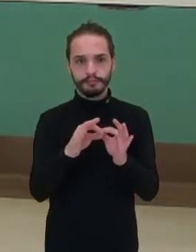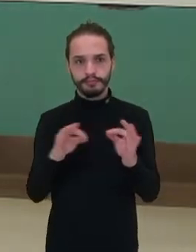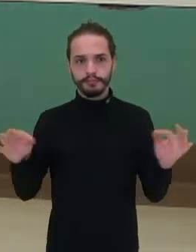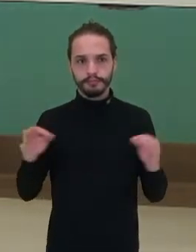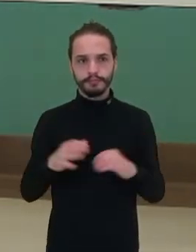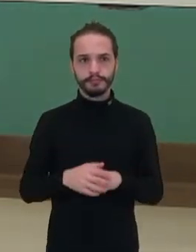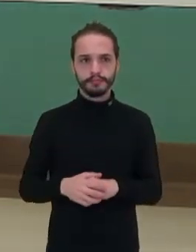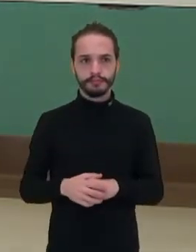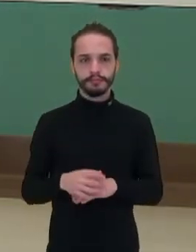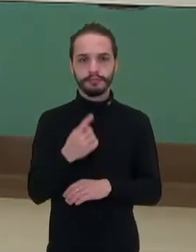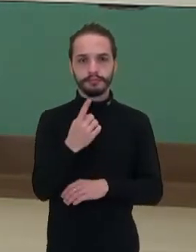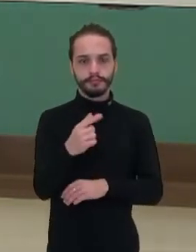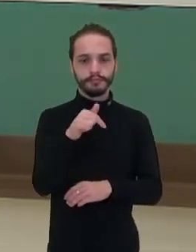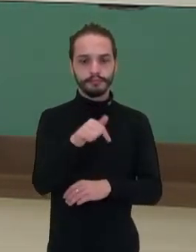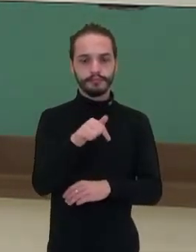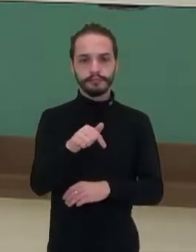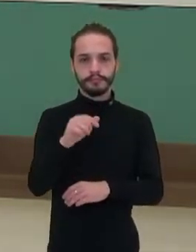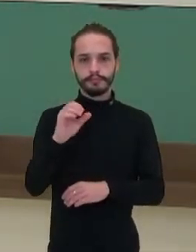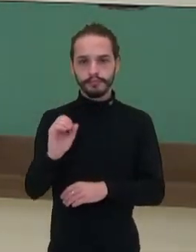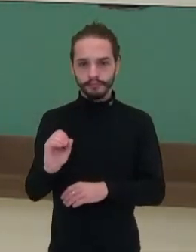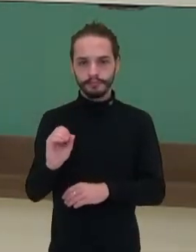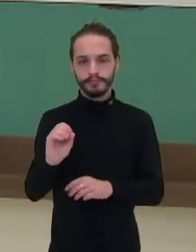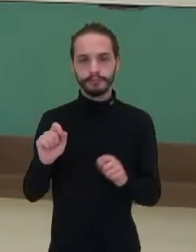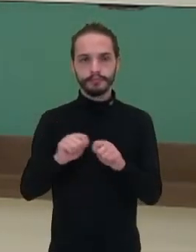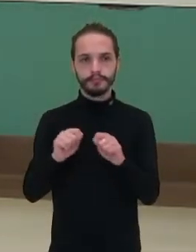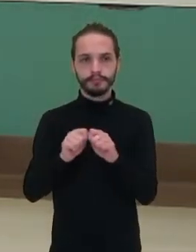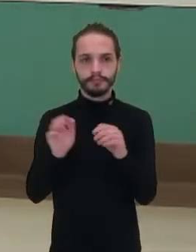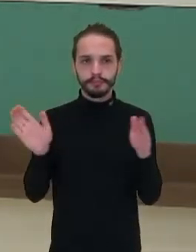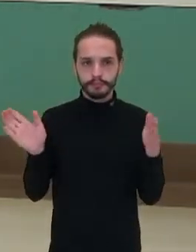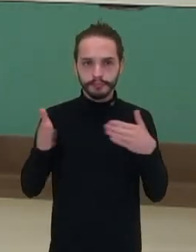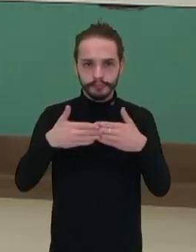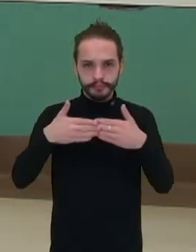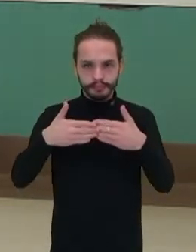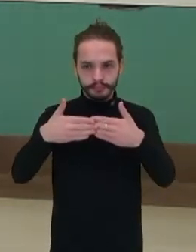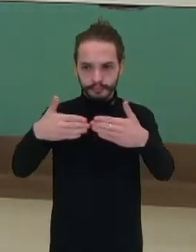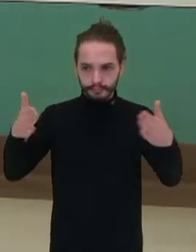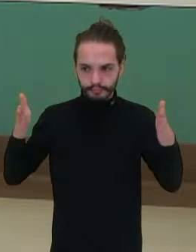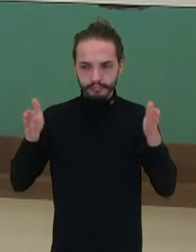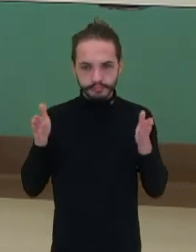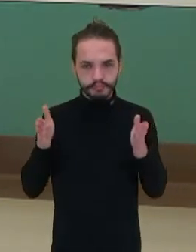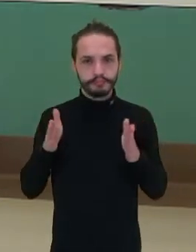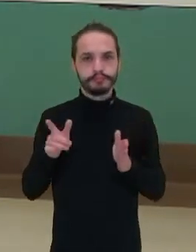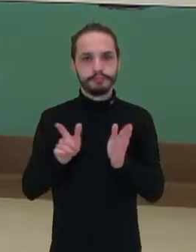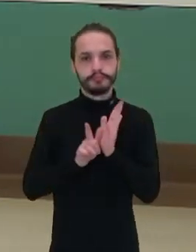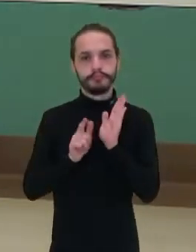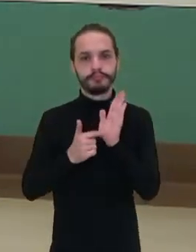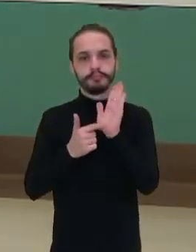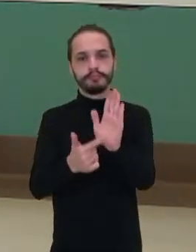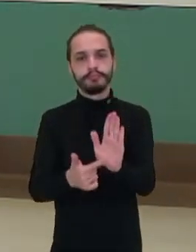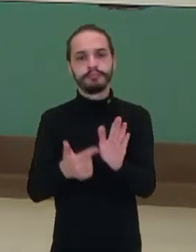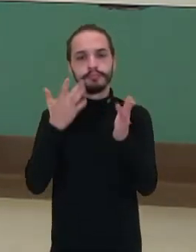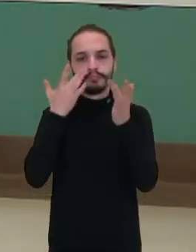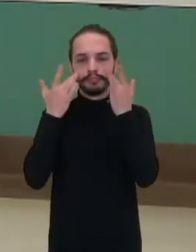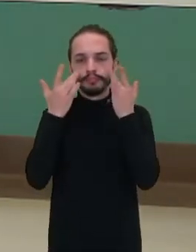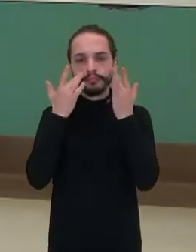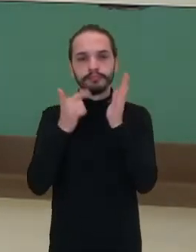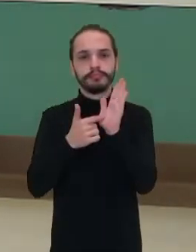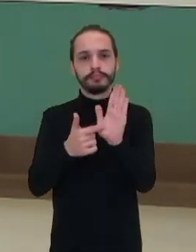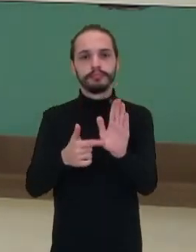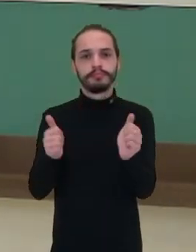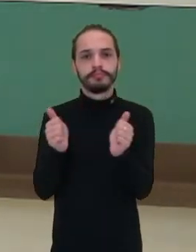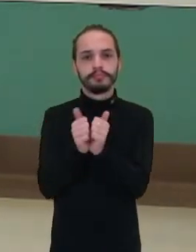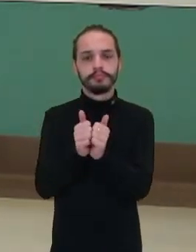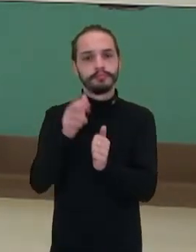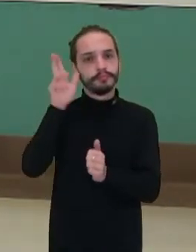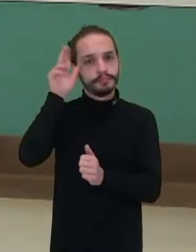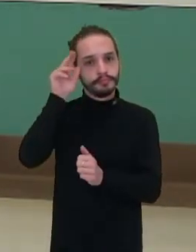em 1770 ele coloca um local fechado, e nisso o que acontecia? Existiam os espetáculos equestres com os cavalos, e só que no intervalo ele